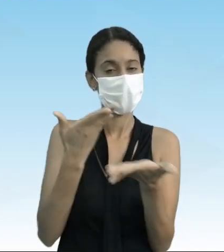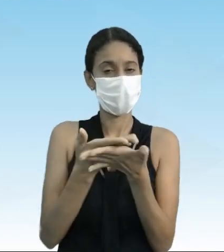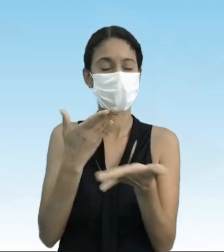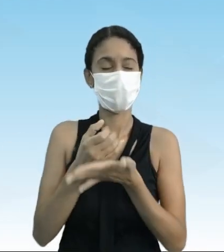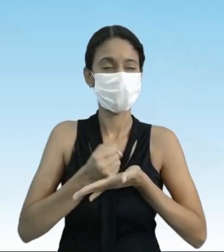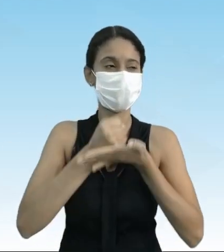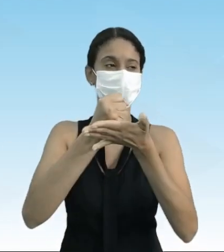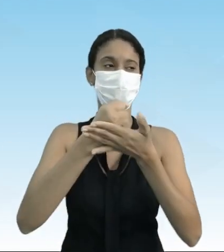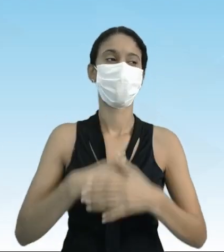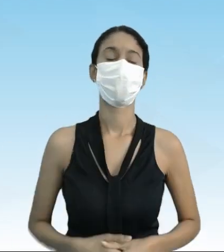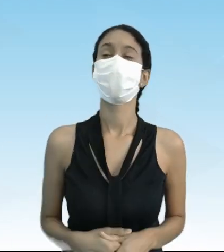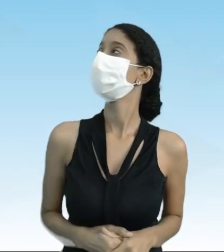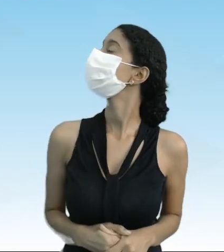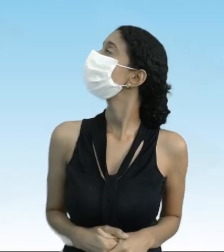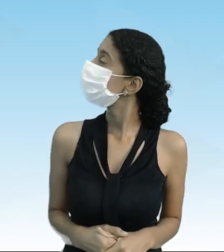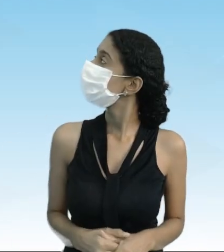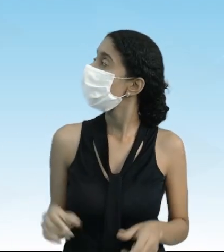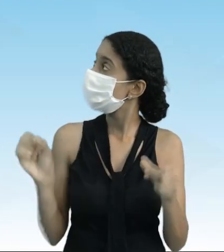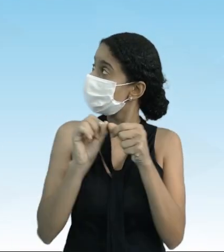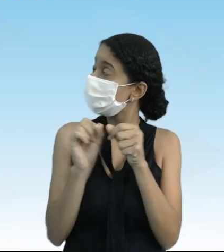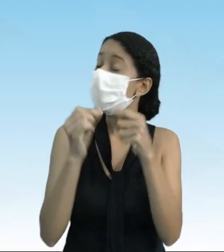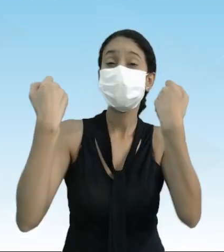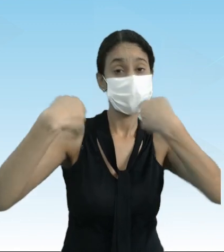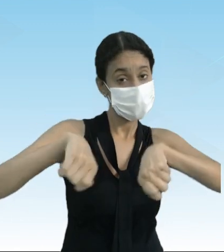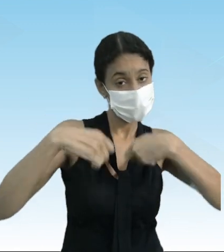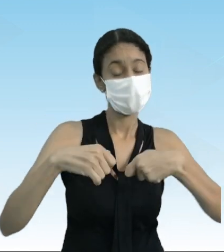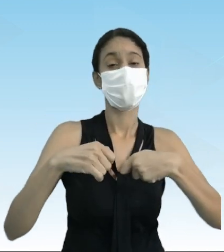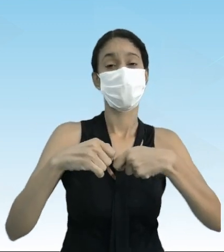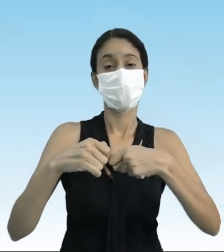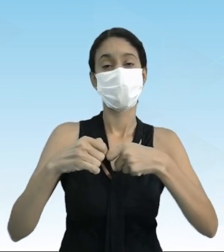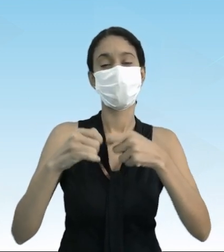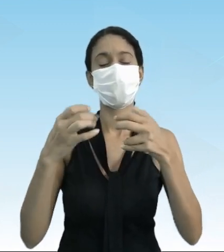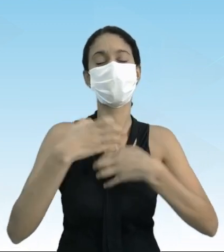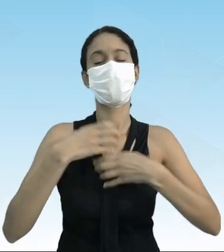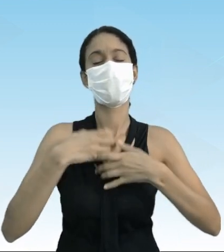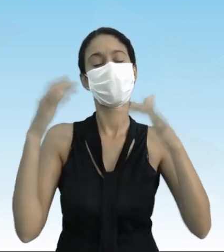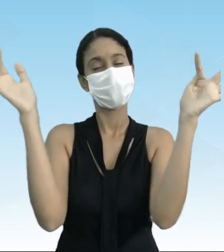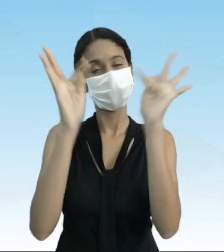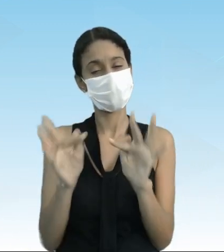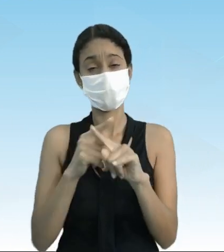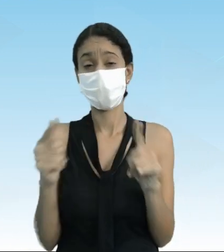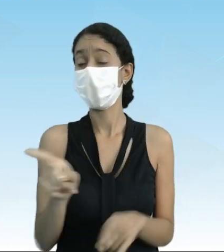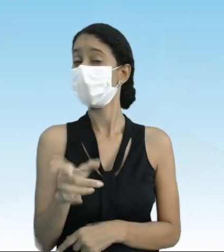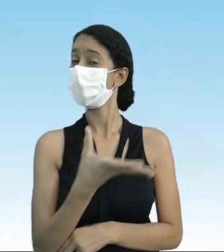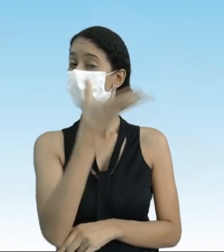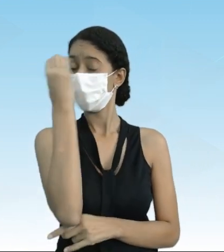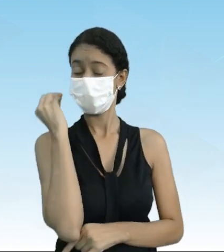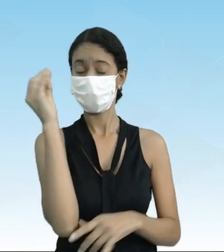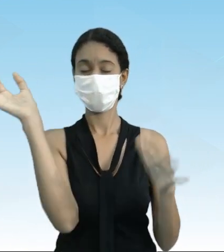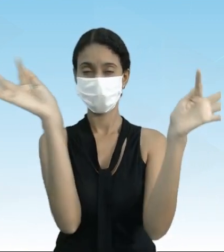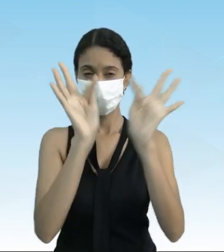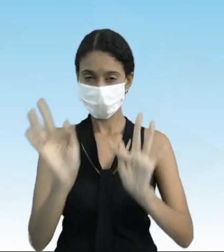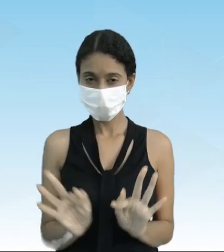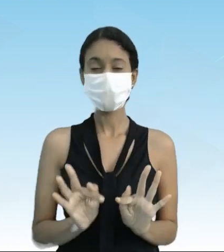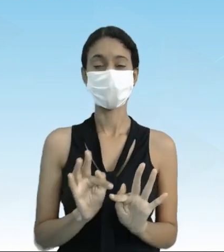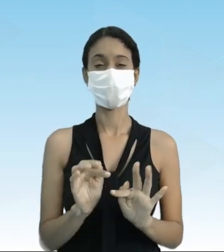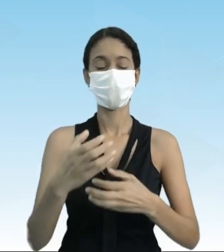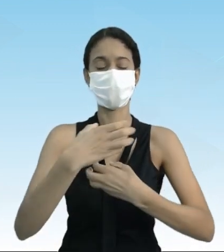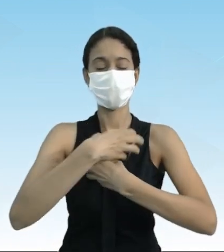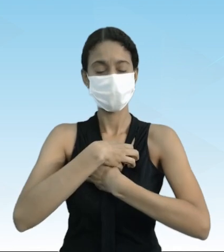ver aqui? Faça o que for necessário para ser feliz, mas não se esqueça que a felicidade é